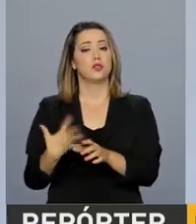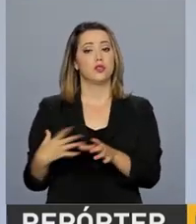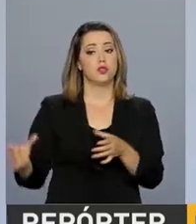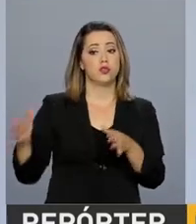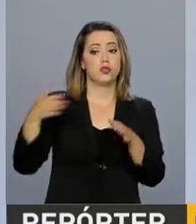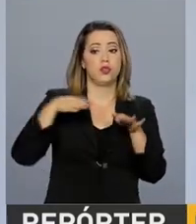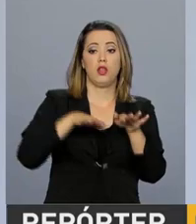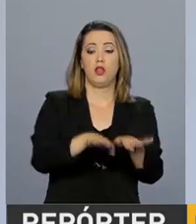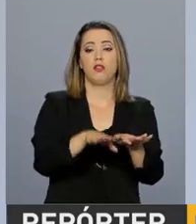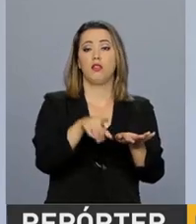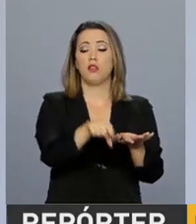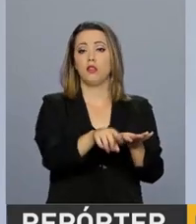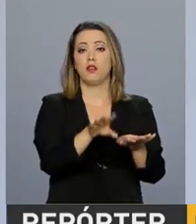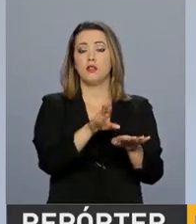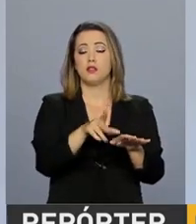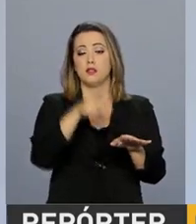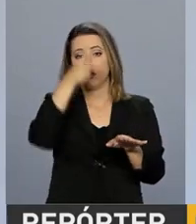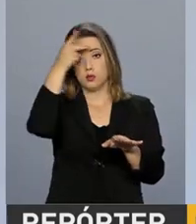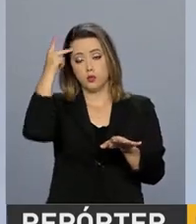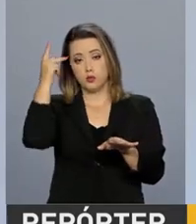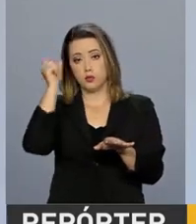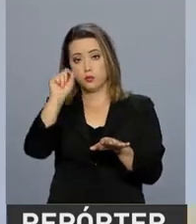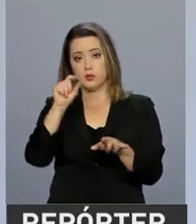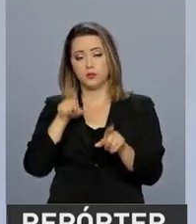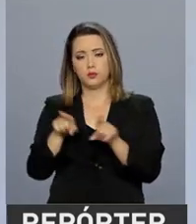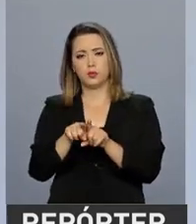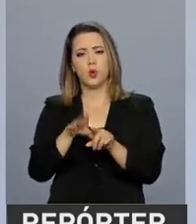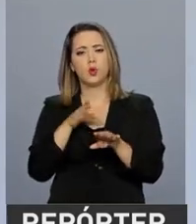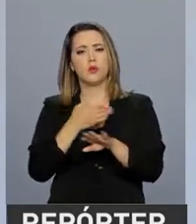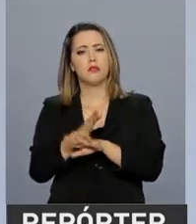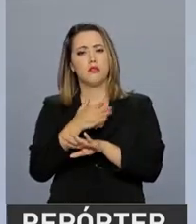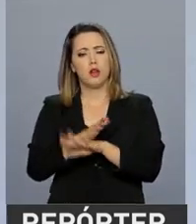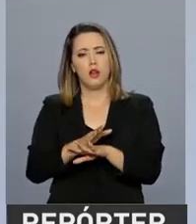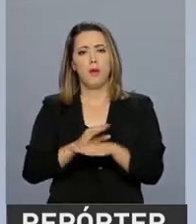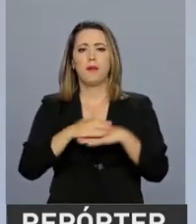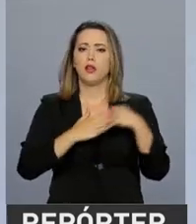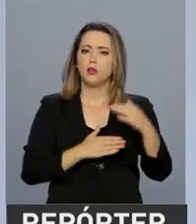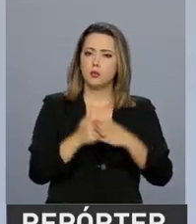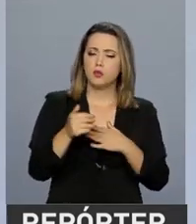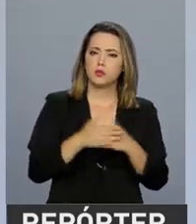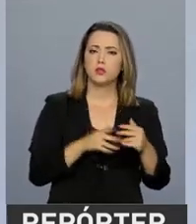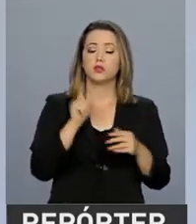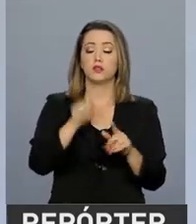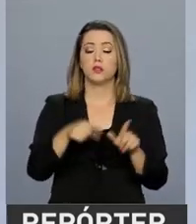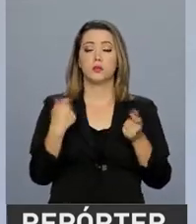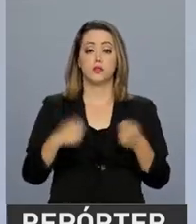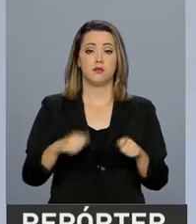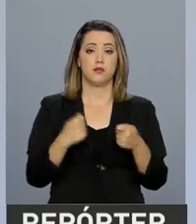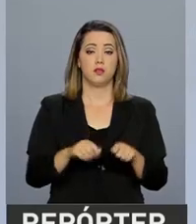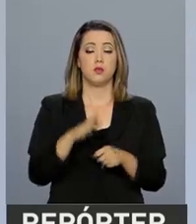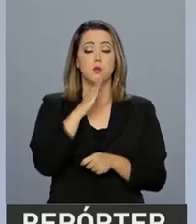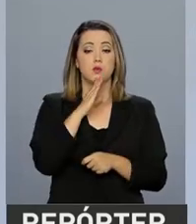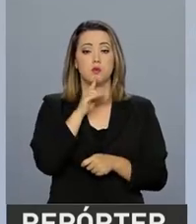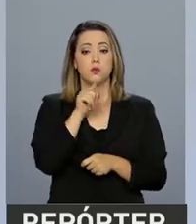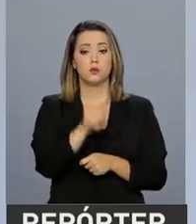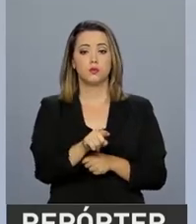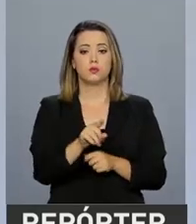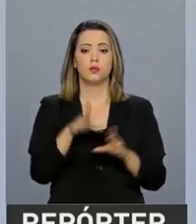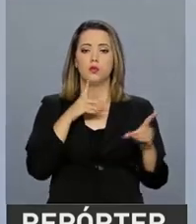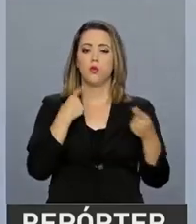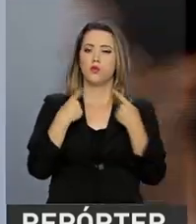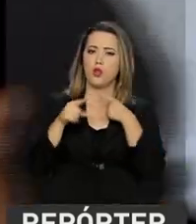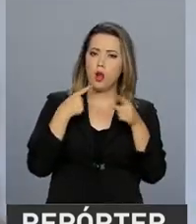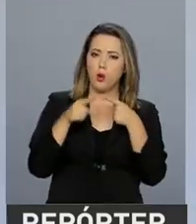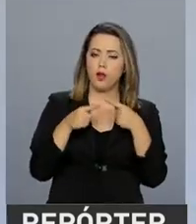de participação desses jovens em atividades profissionalizantes, que é necessário, através dessas caravanas, conhecer,